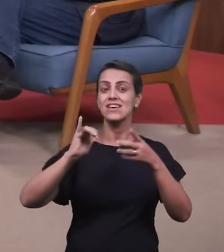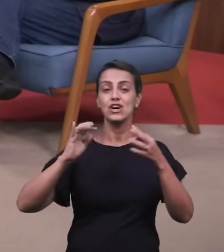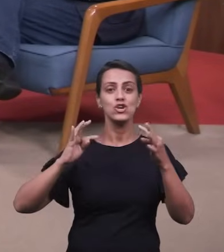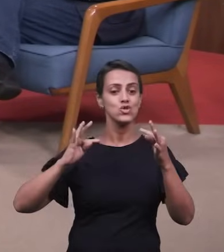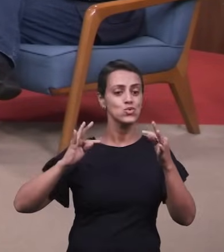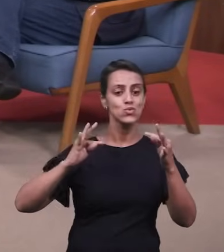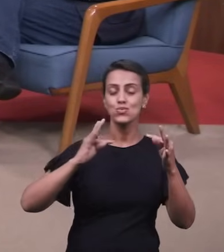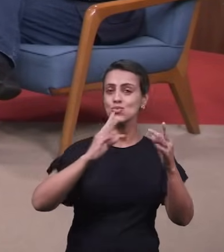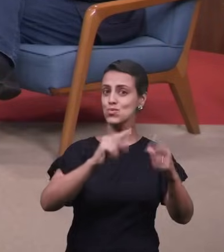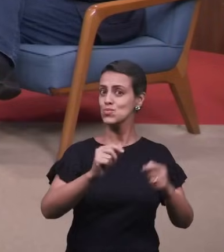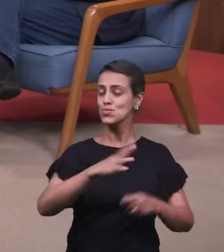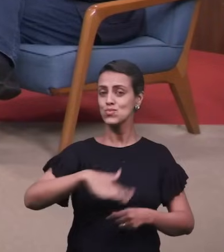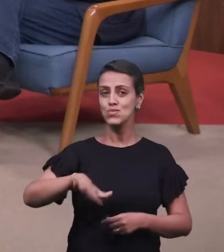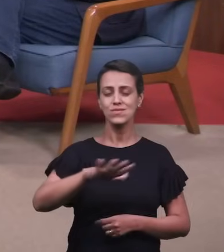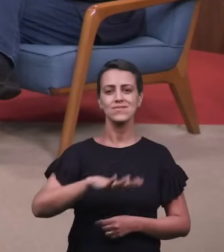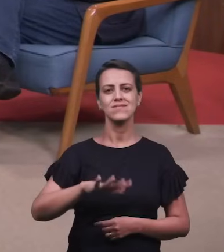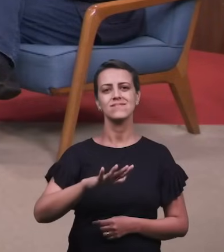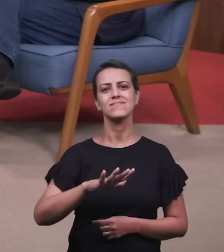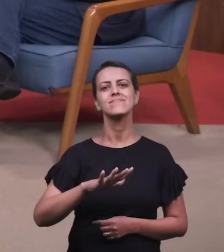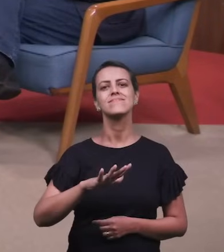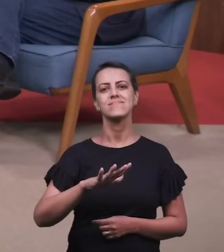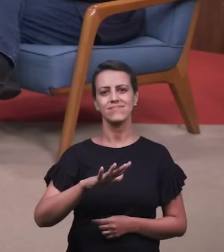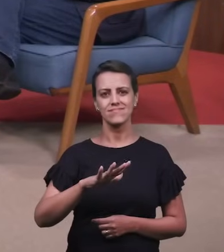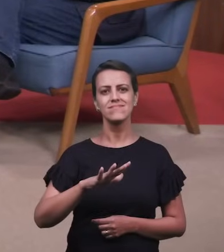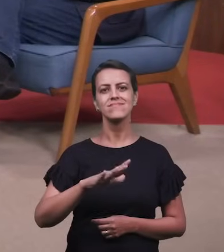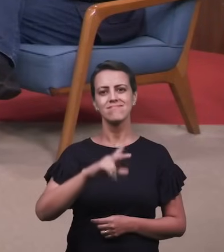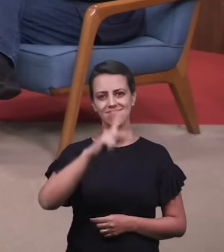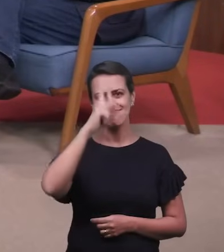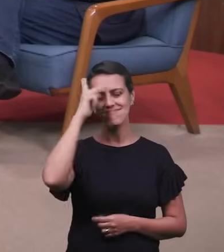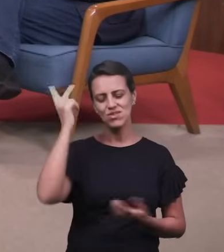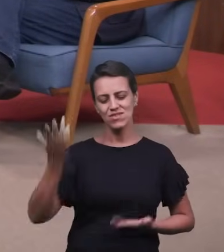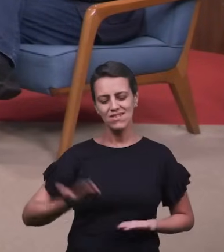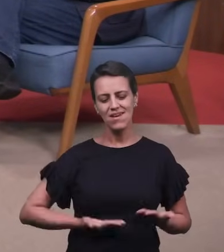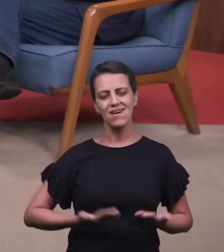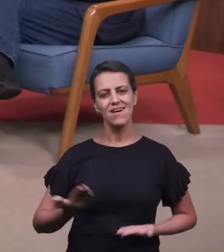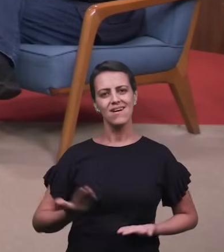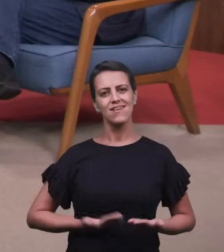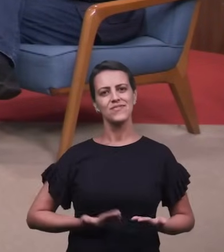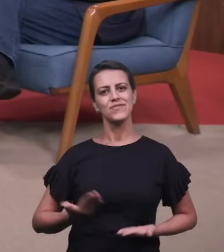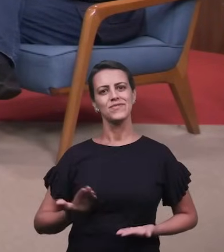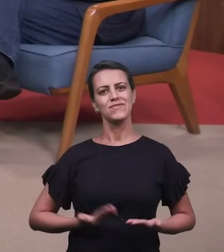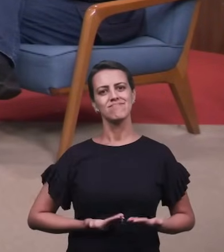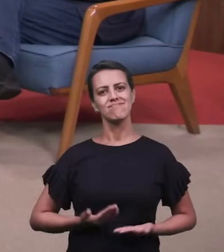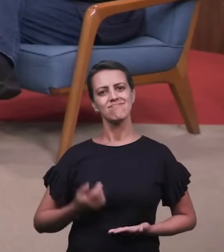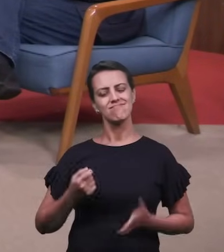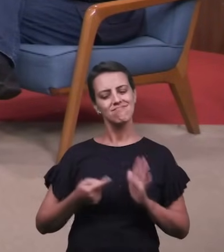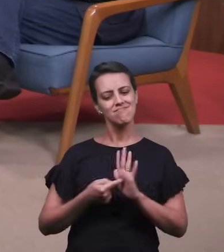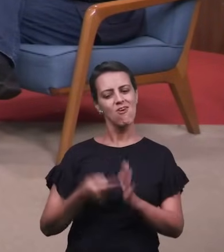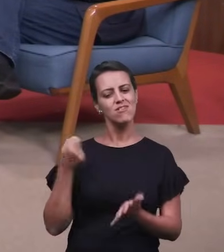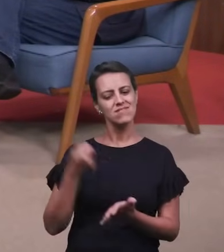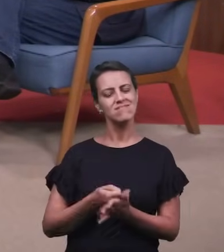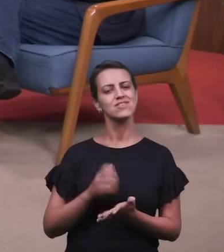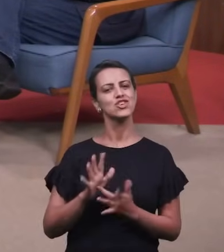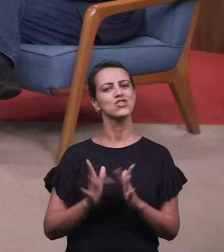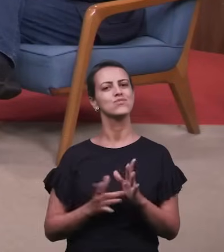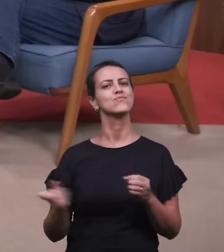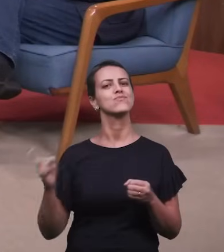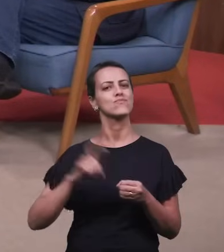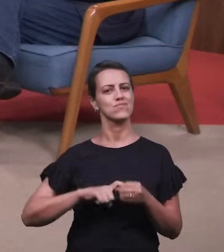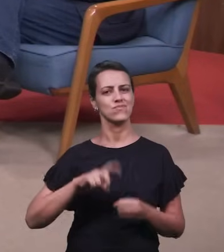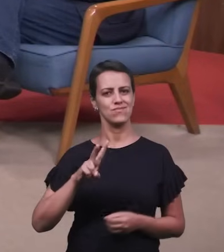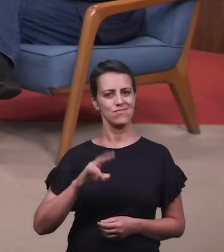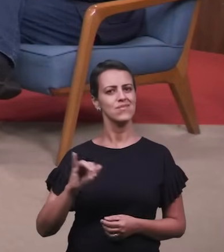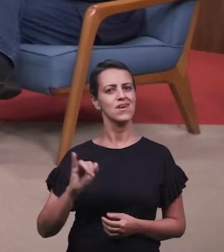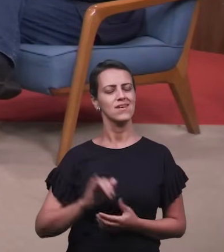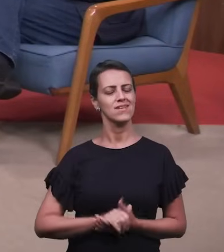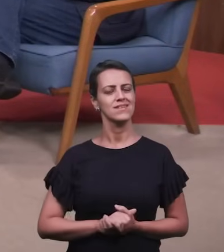estranhas. Então, tudo isso acompanha o servo de Deus e reforça: Jesus vai voltar. Glória a